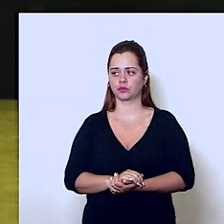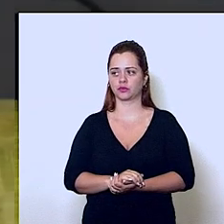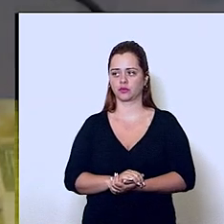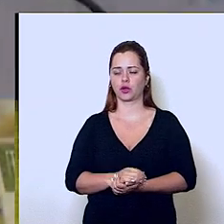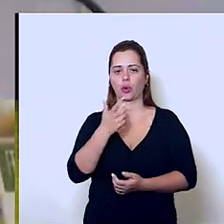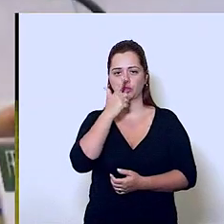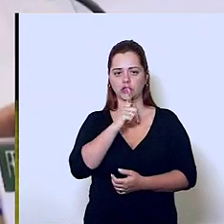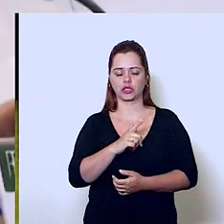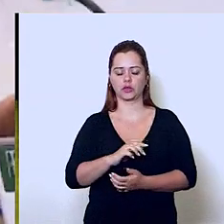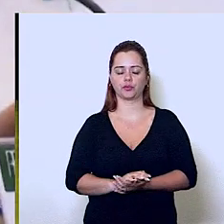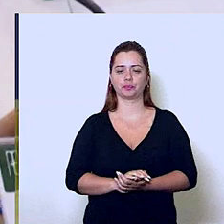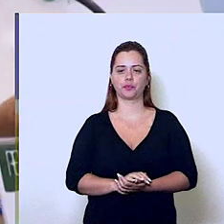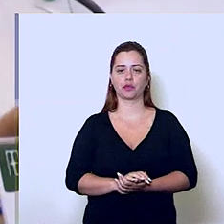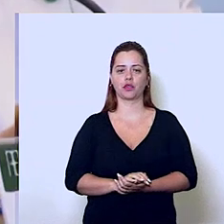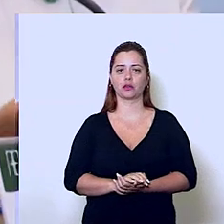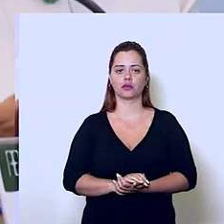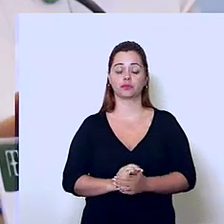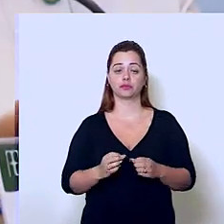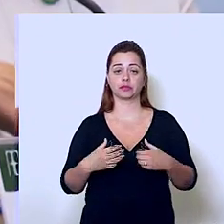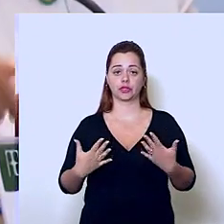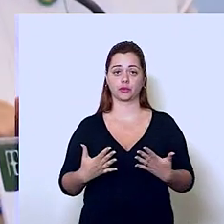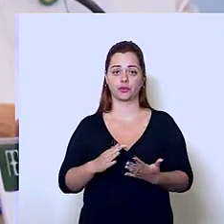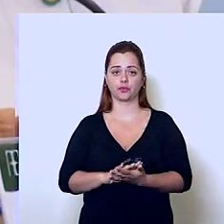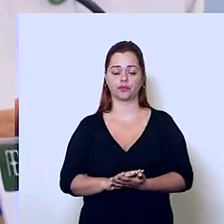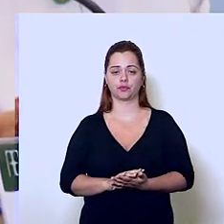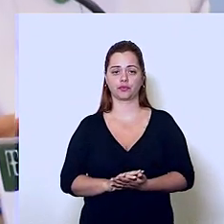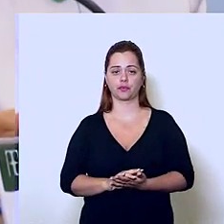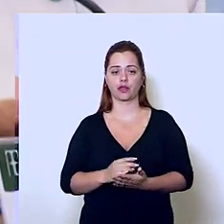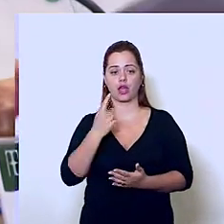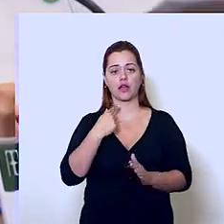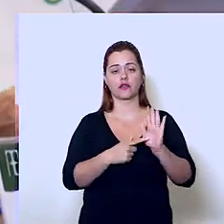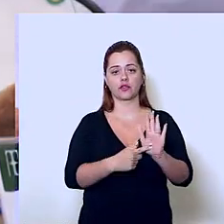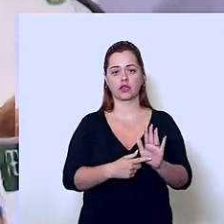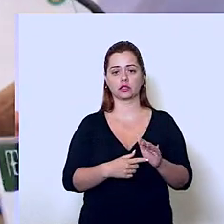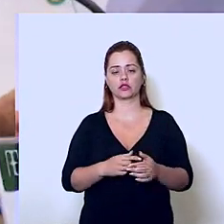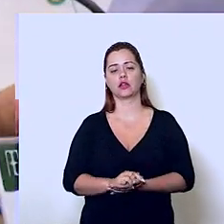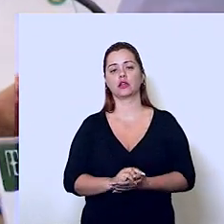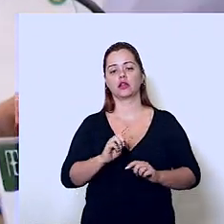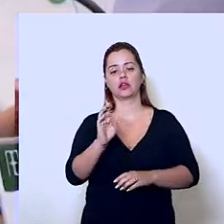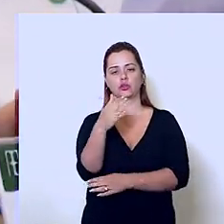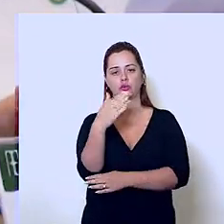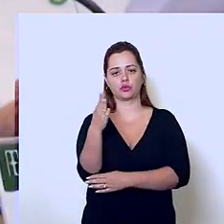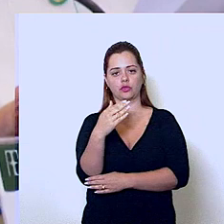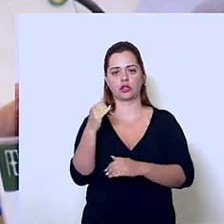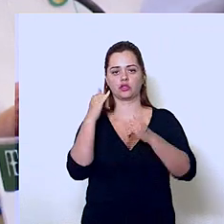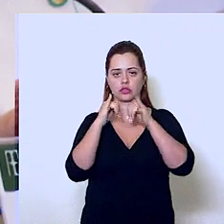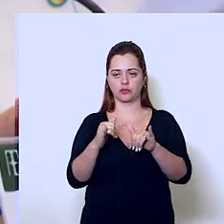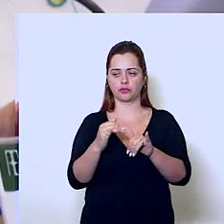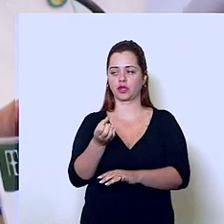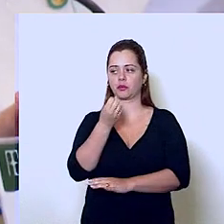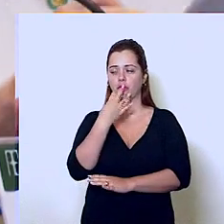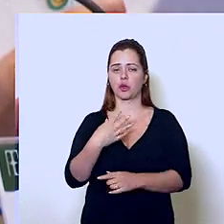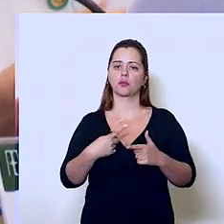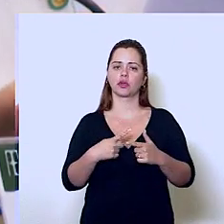bom. Bom, então, a referência a diplomata e jornalista foi boa, porque quando eu conheci Paulo